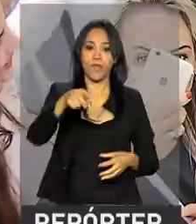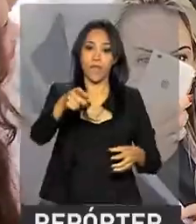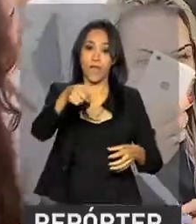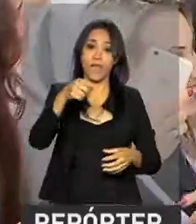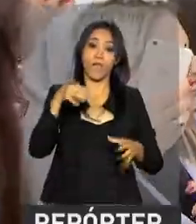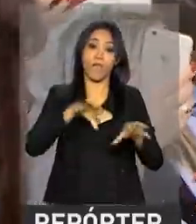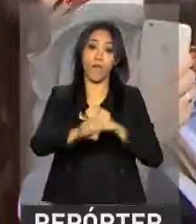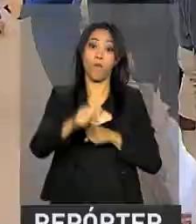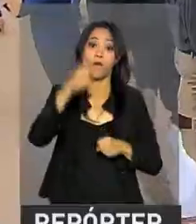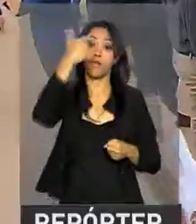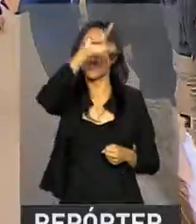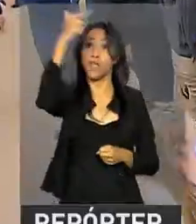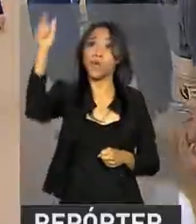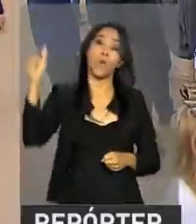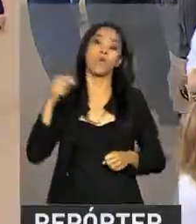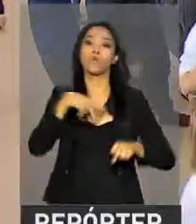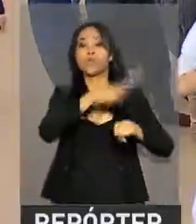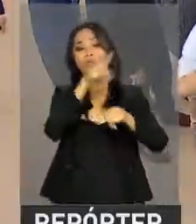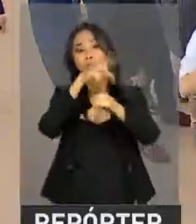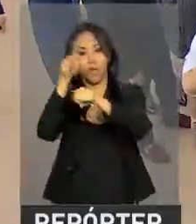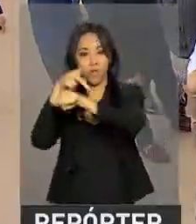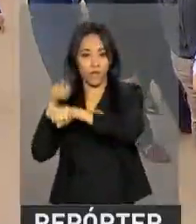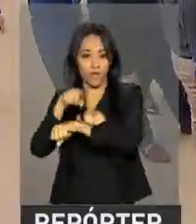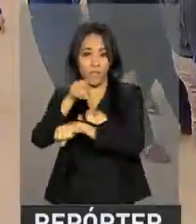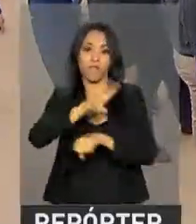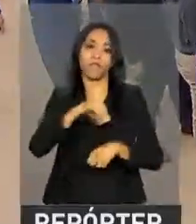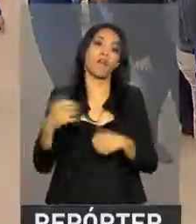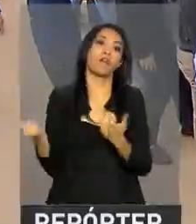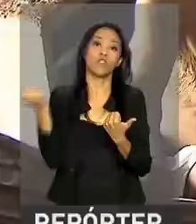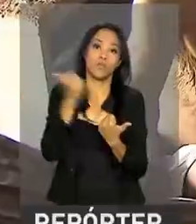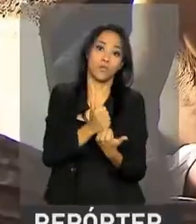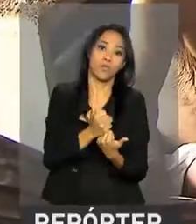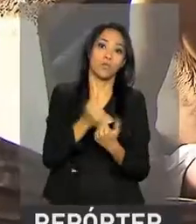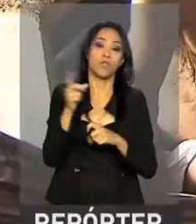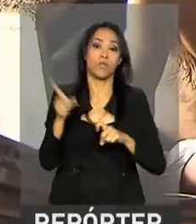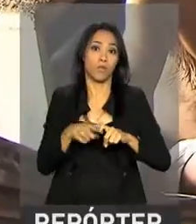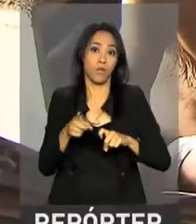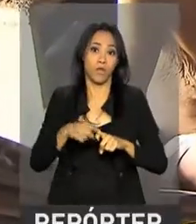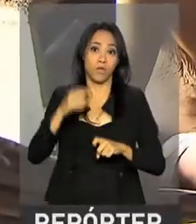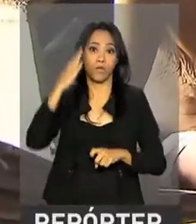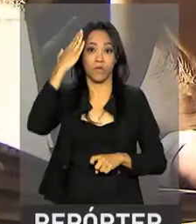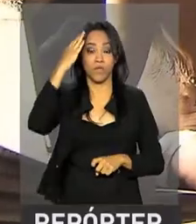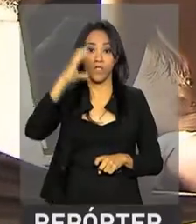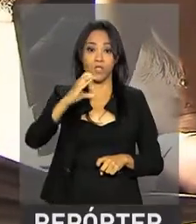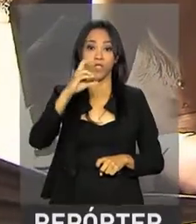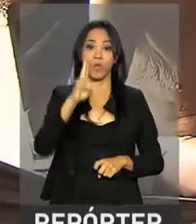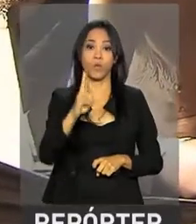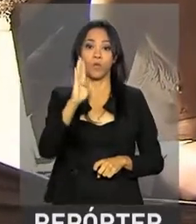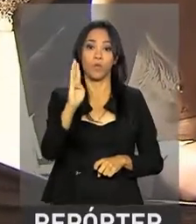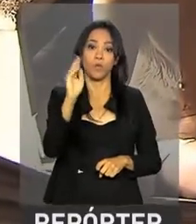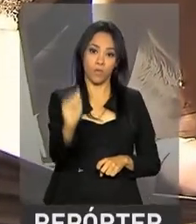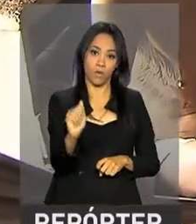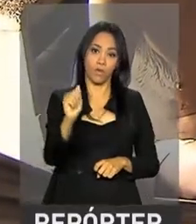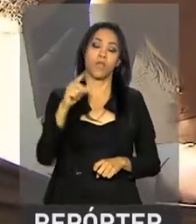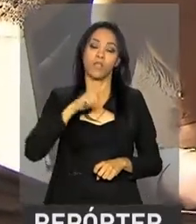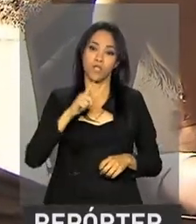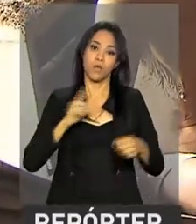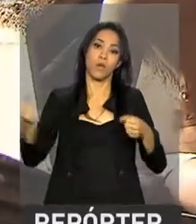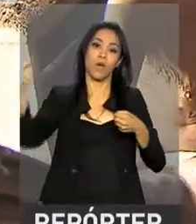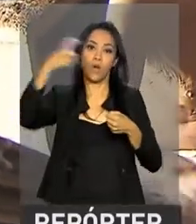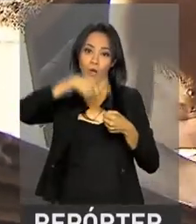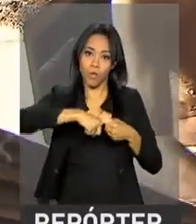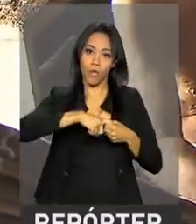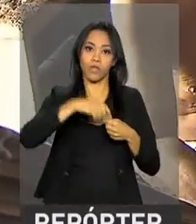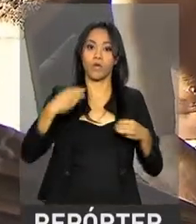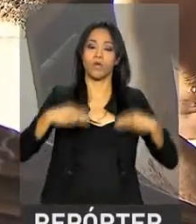em outros países e vão substituir os profissionais cubanos que atuavam por meio de cooperação entre o Ministério da